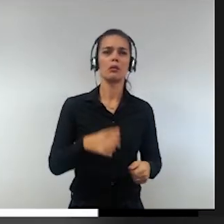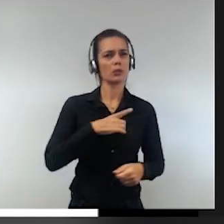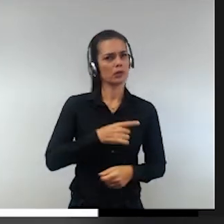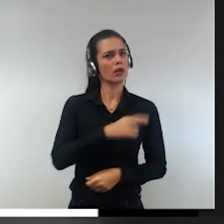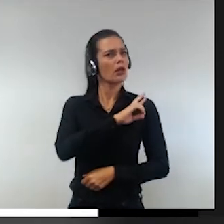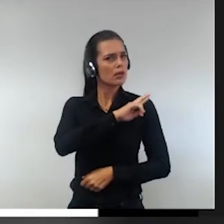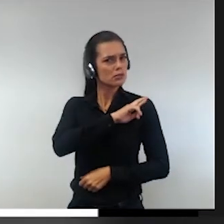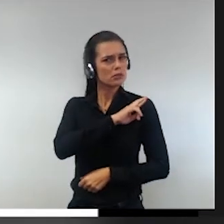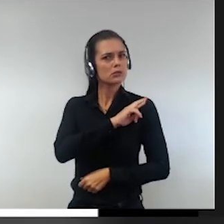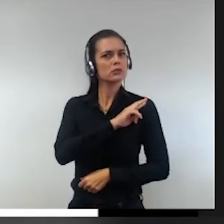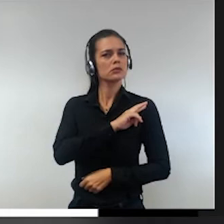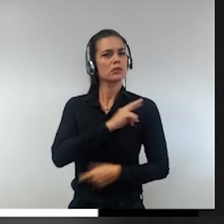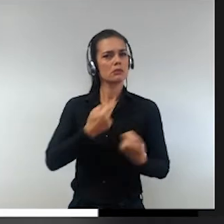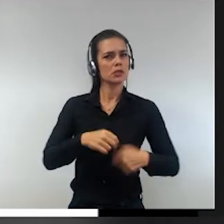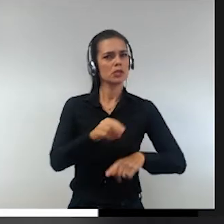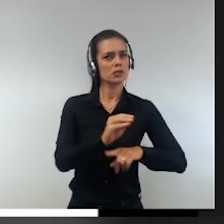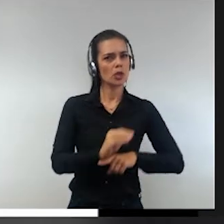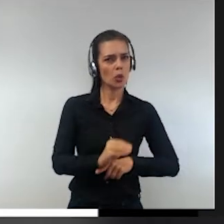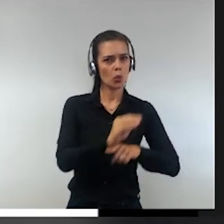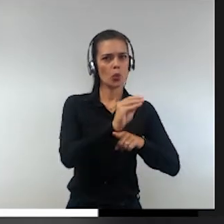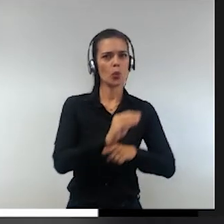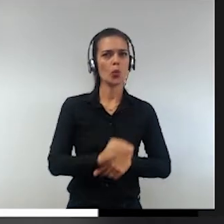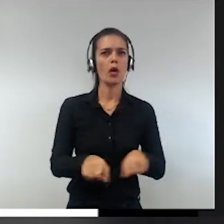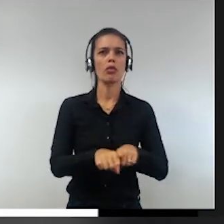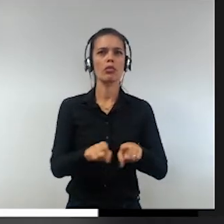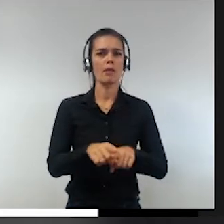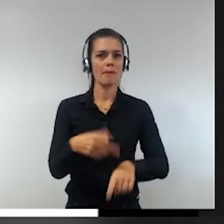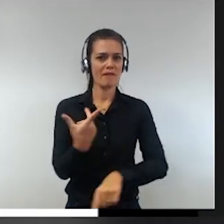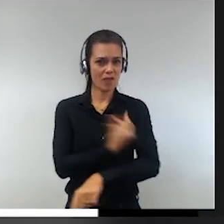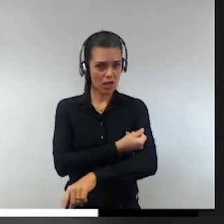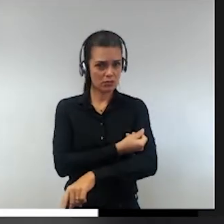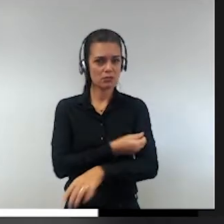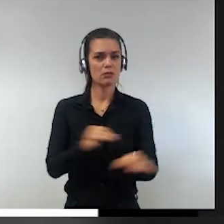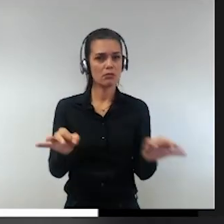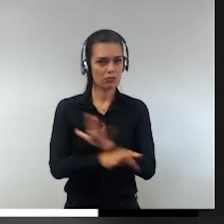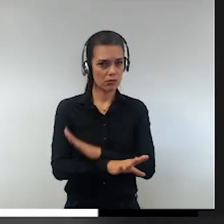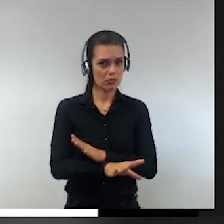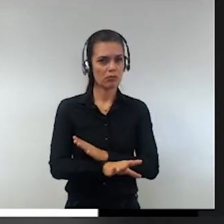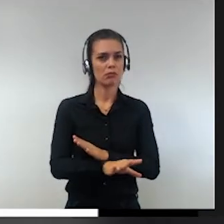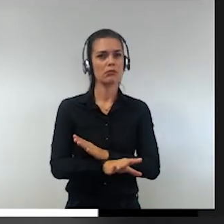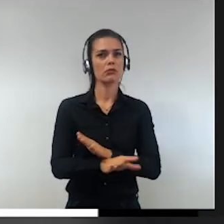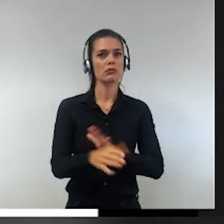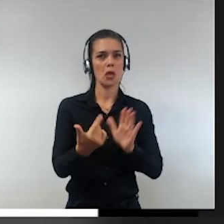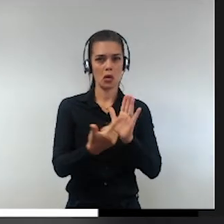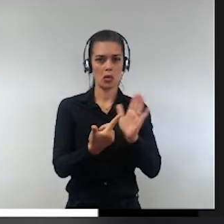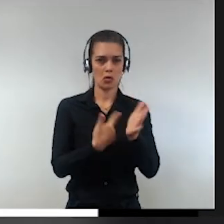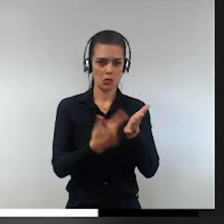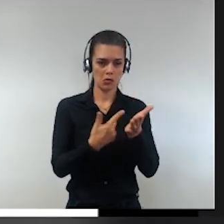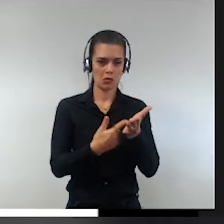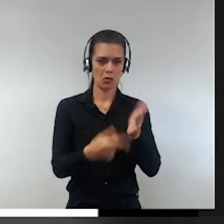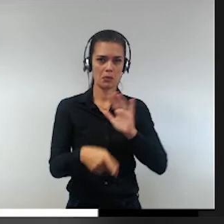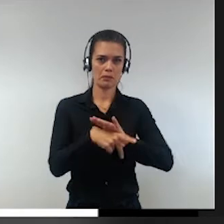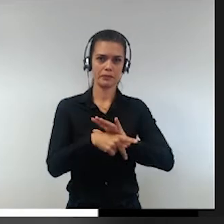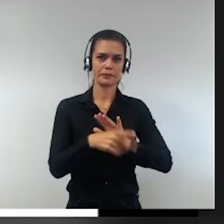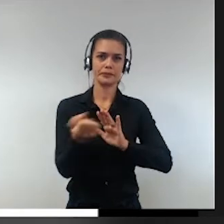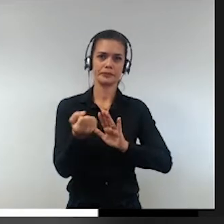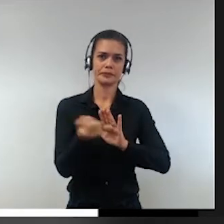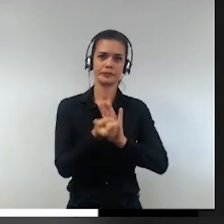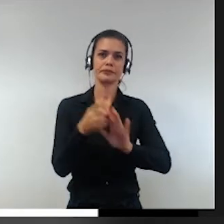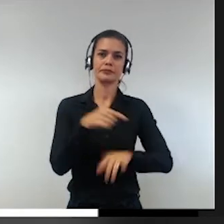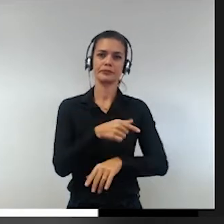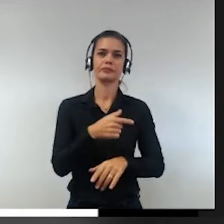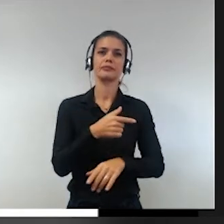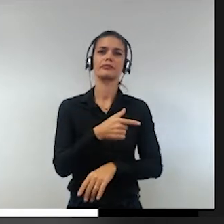importante ressaltar isso. Ter a caderneta de vacinação em dia, é muito importante também. Proibir